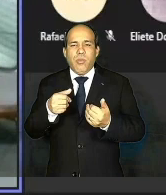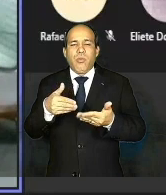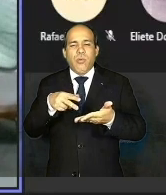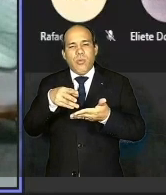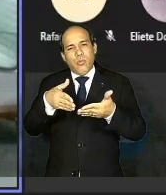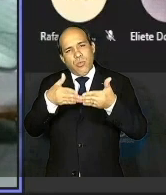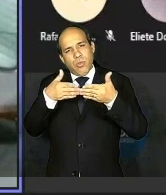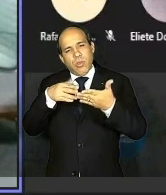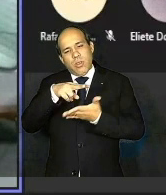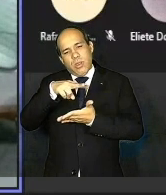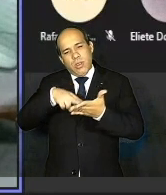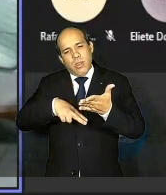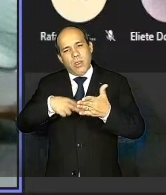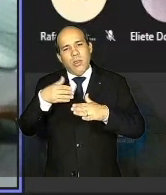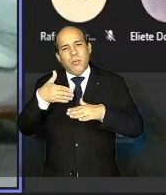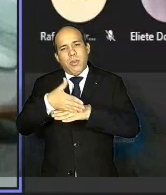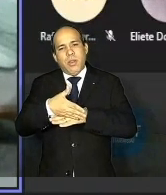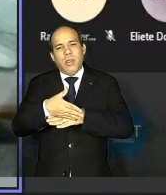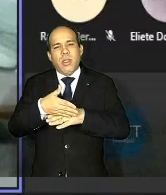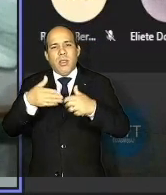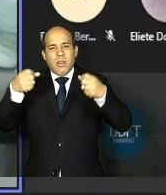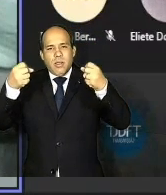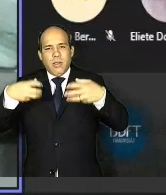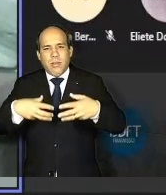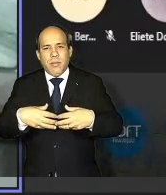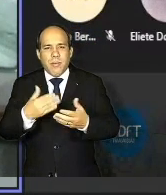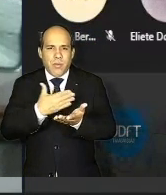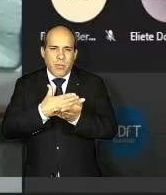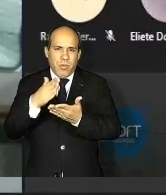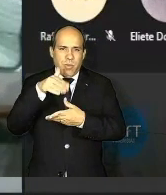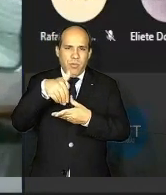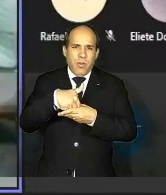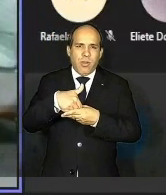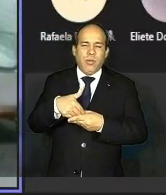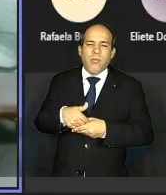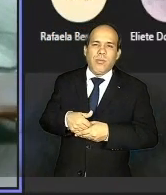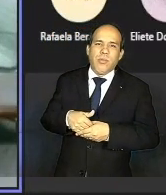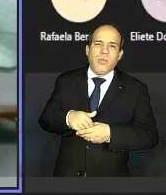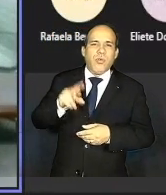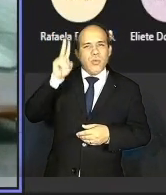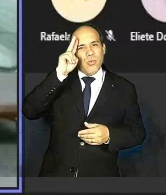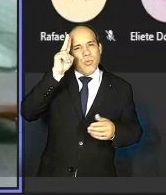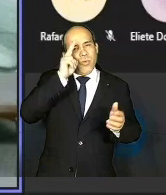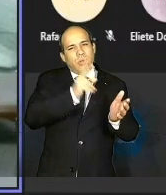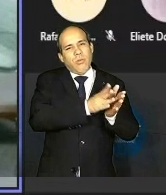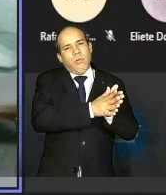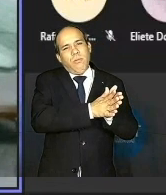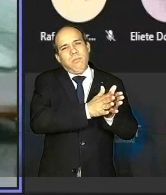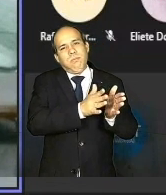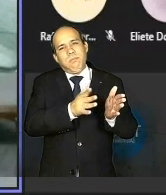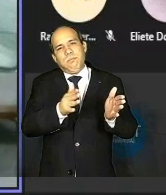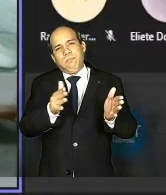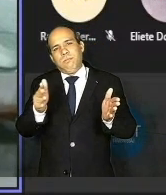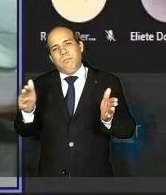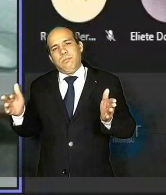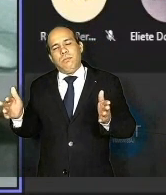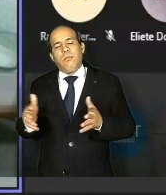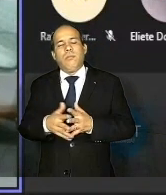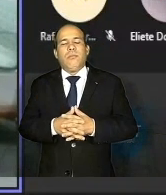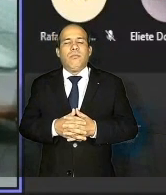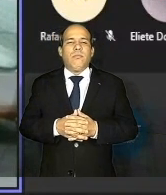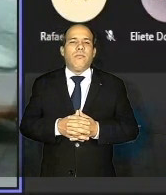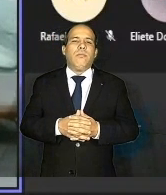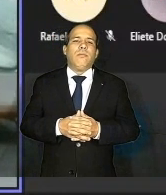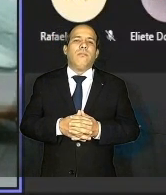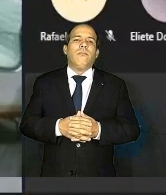momento. Então, eu peço licença para fazer essa introdução. Eu começo o voto traçando aqui